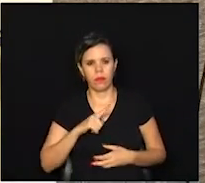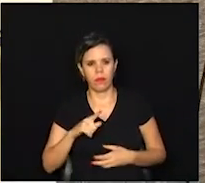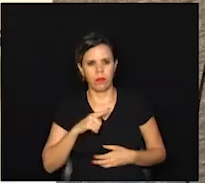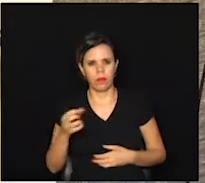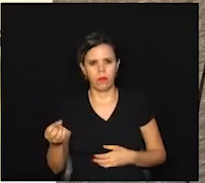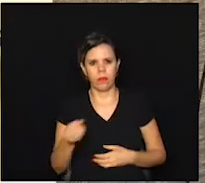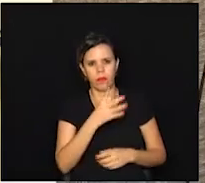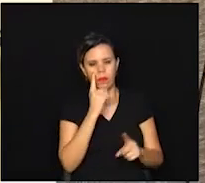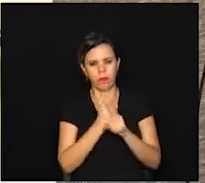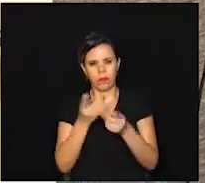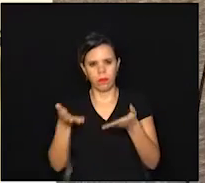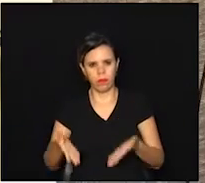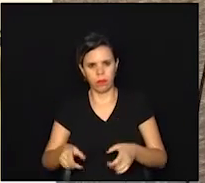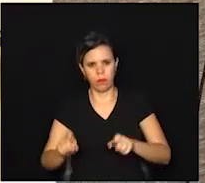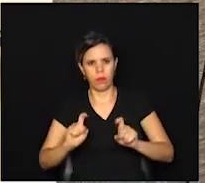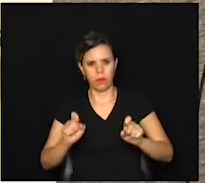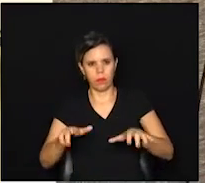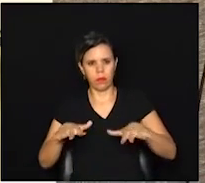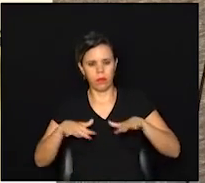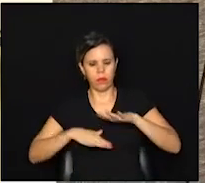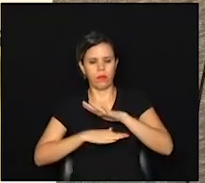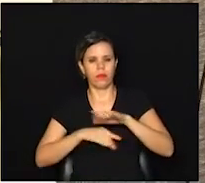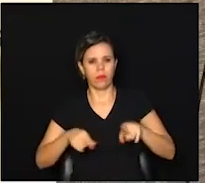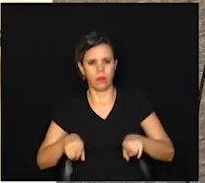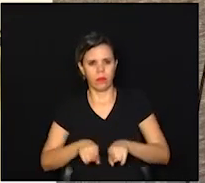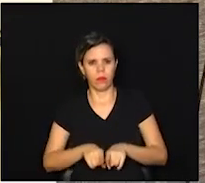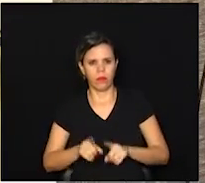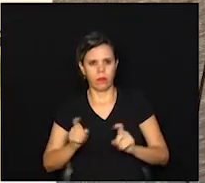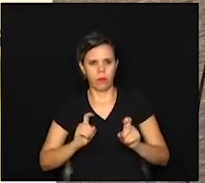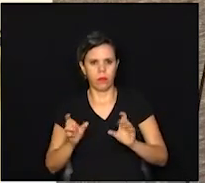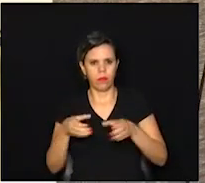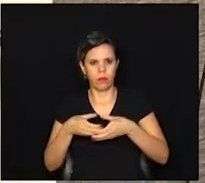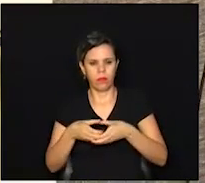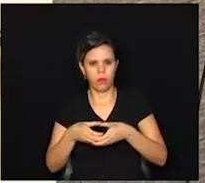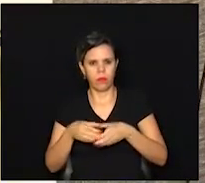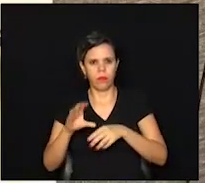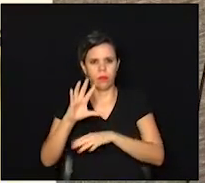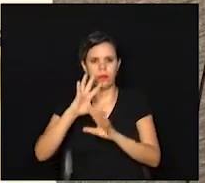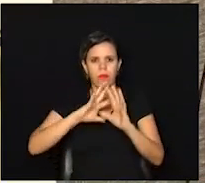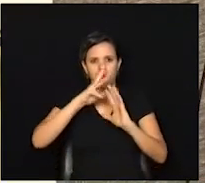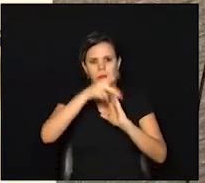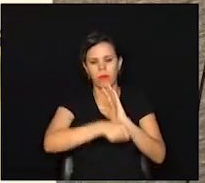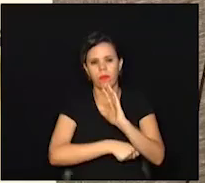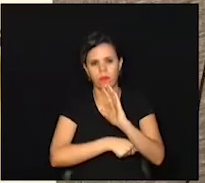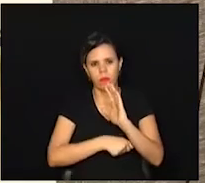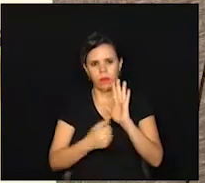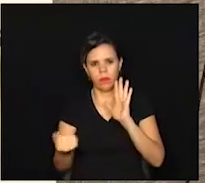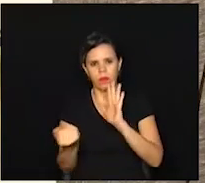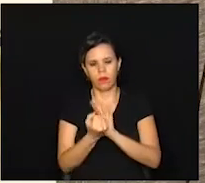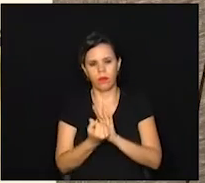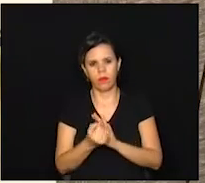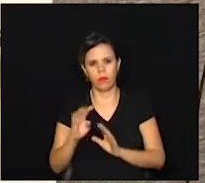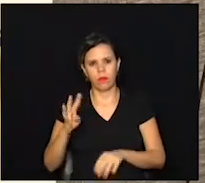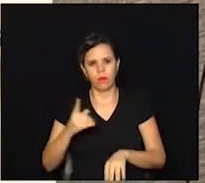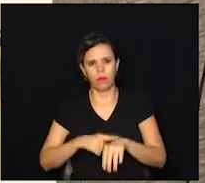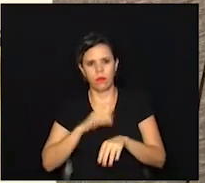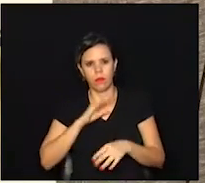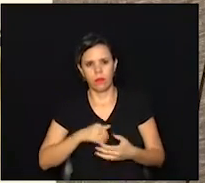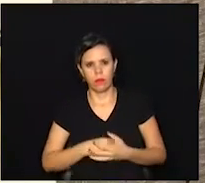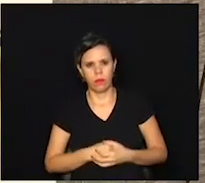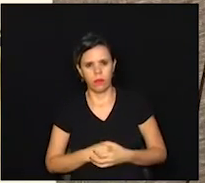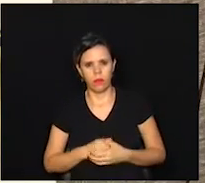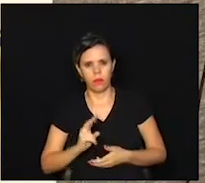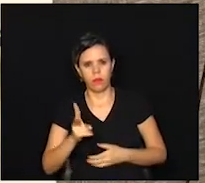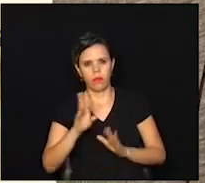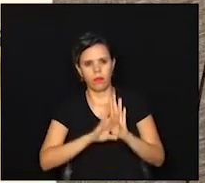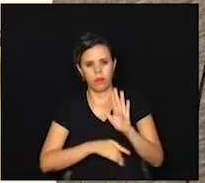novo encontro, aqui mesmo diretamente do plenário, a reunião da Comissão do Meio Ambiente, marcada para as 16h. Continue